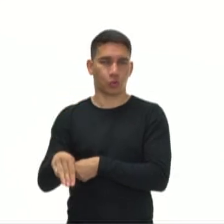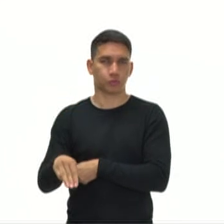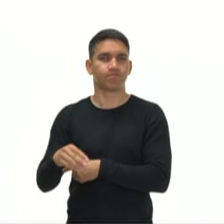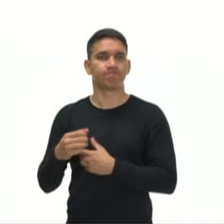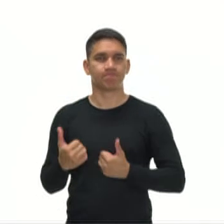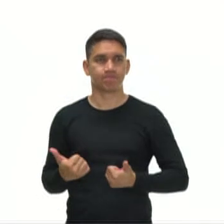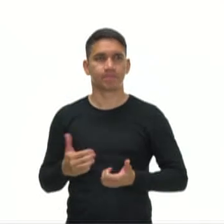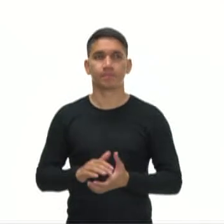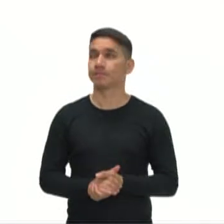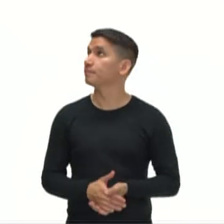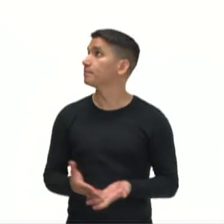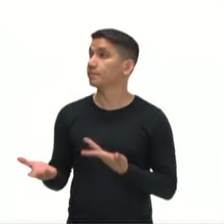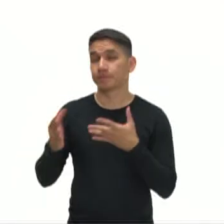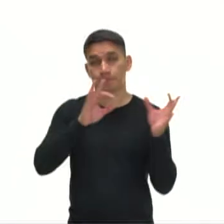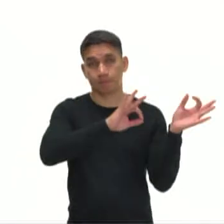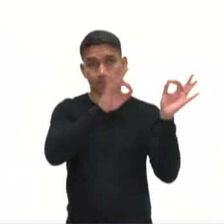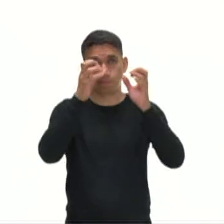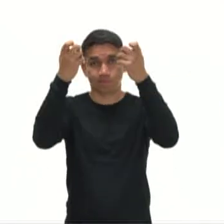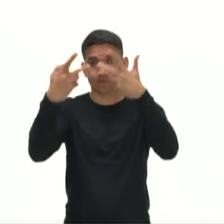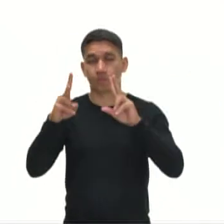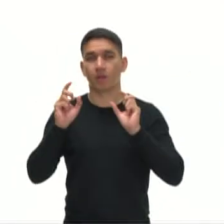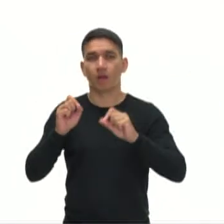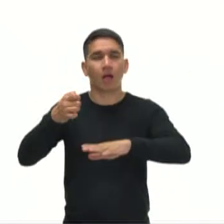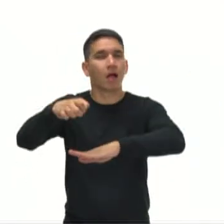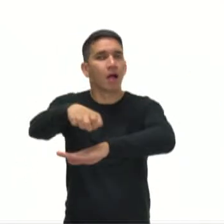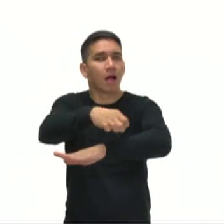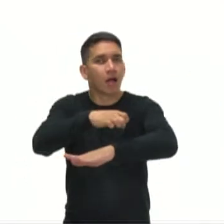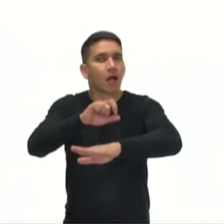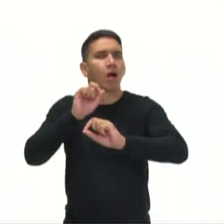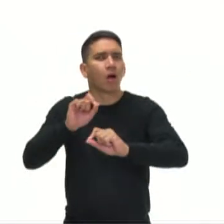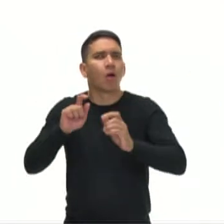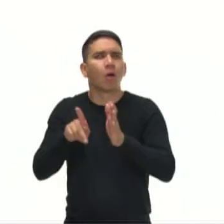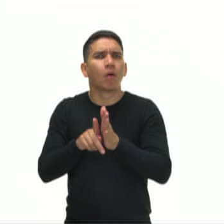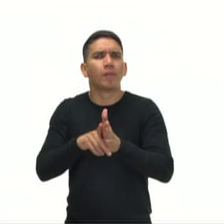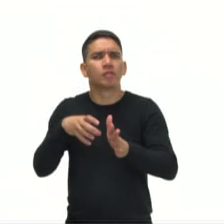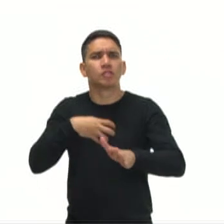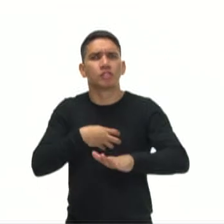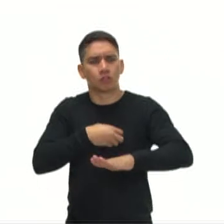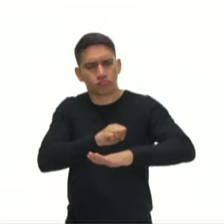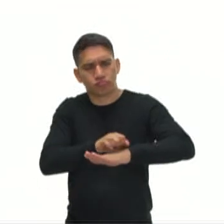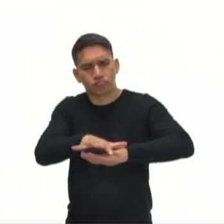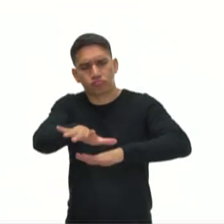isso. Nós vimos que a resistência elétrica é a posição da passagem de corrente